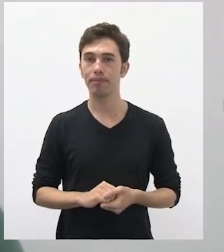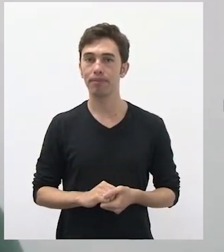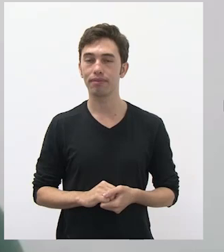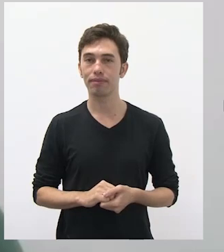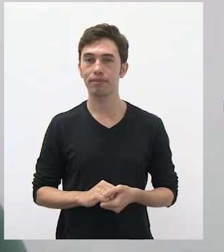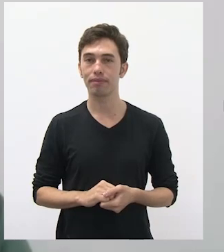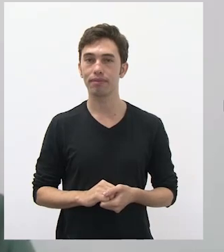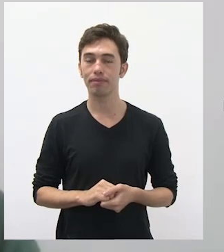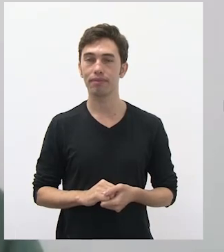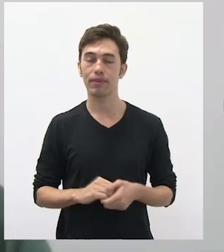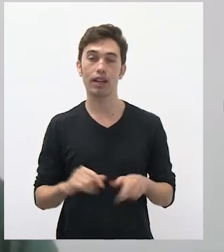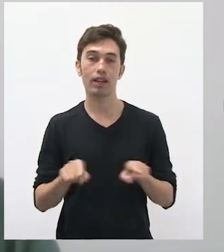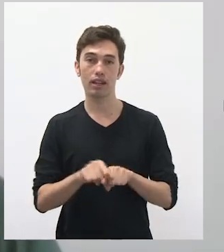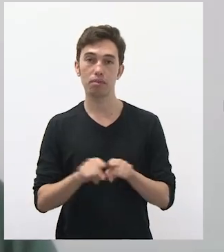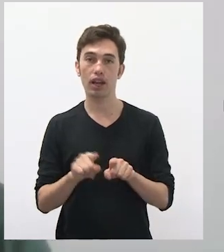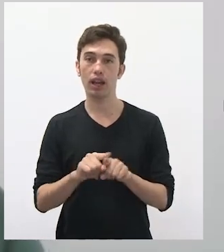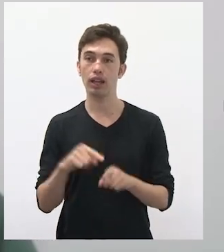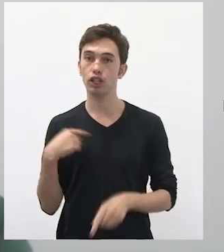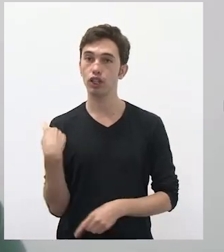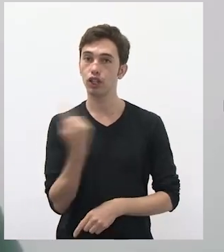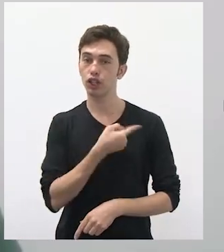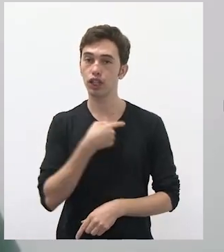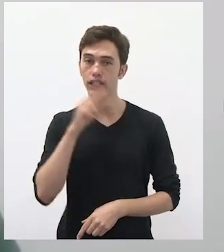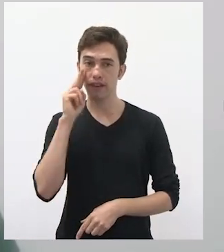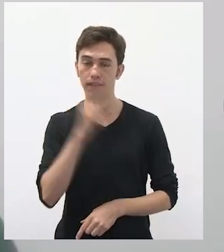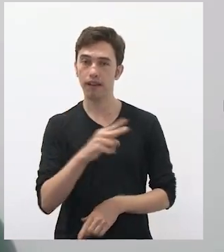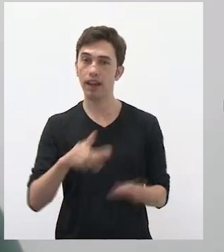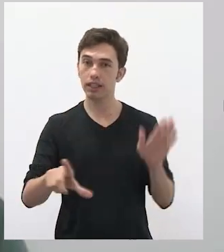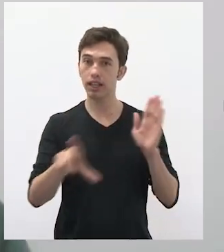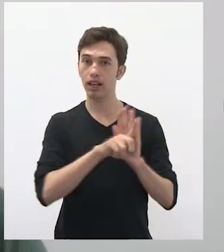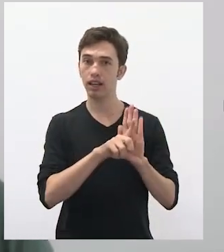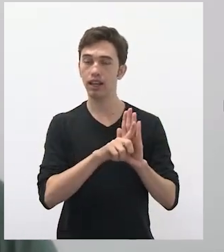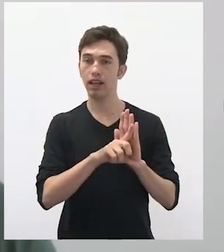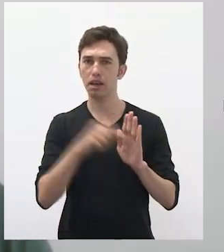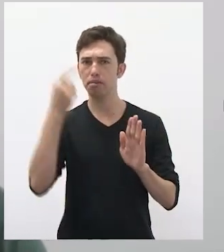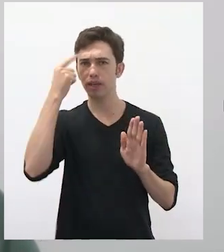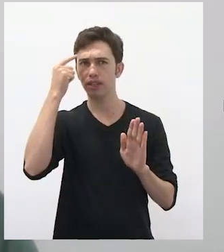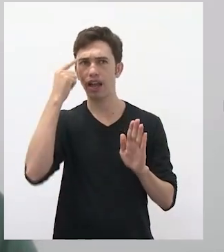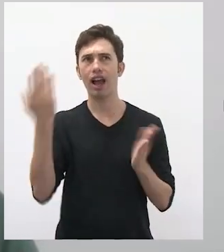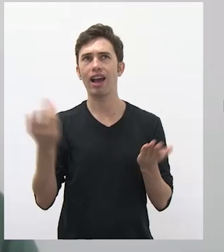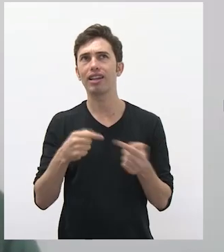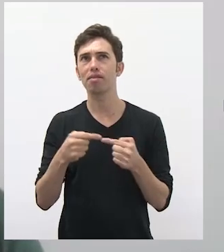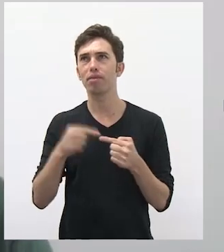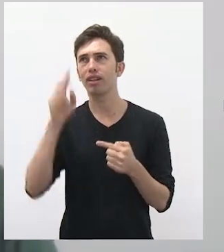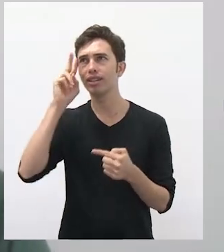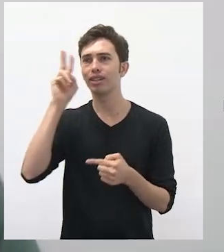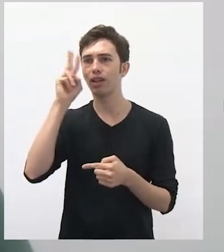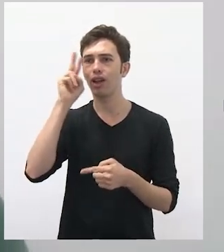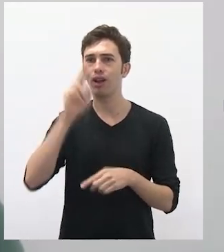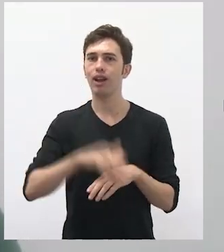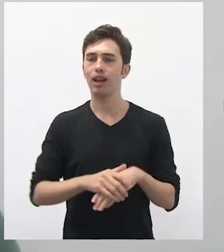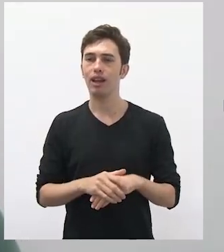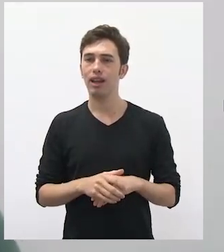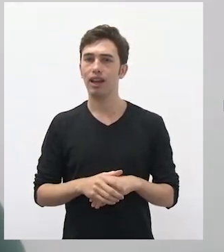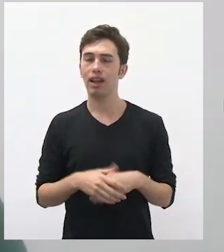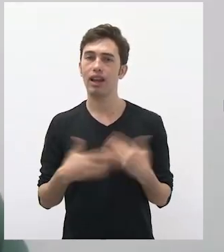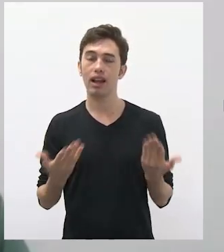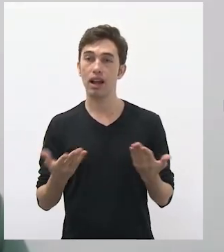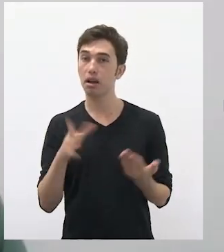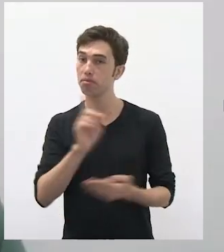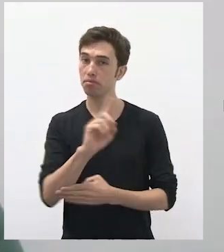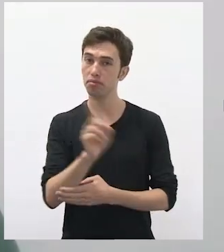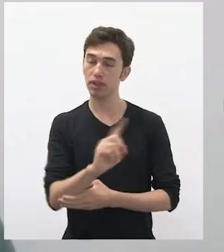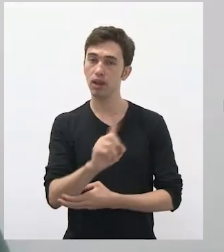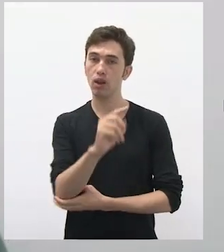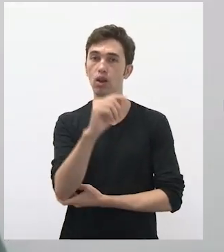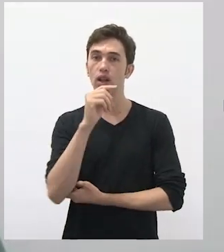E a gente, no primeiro momento, vê essa legislação e pensar, então é história, né? Educação, ensino de história, é história. Não,